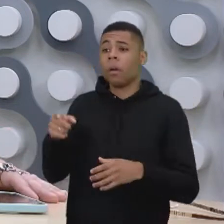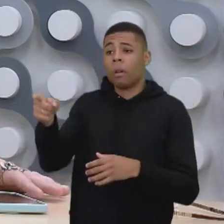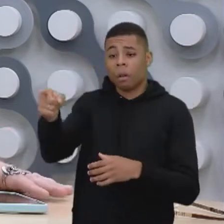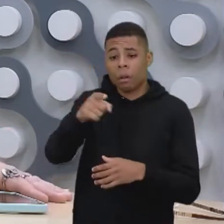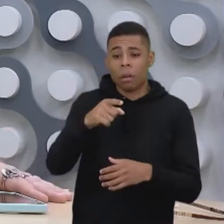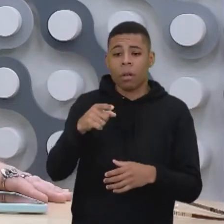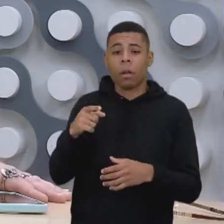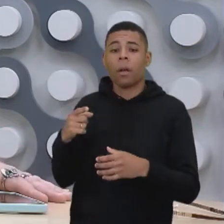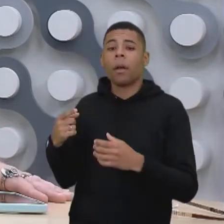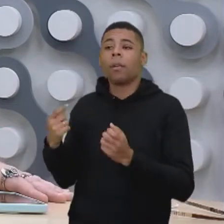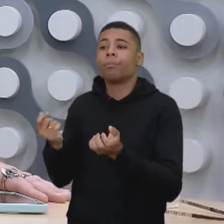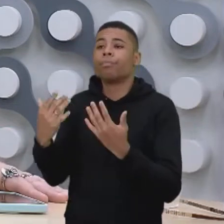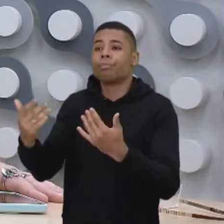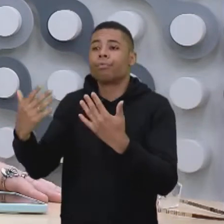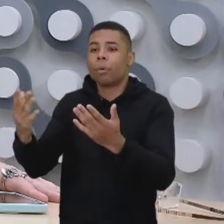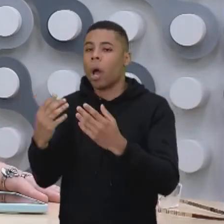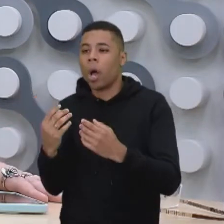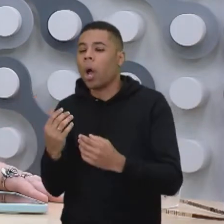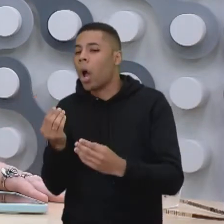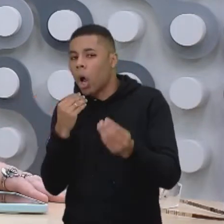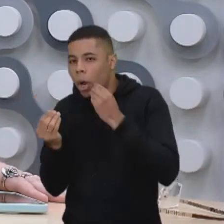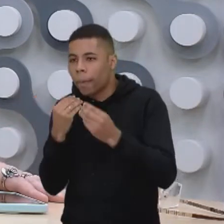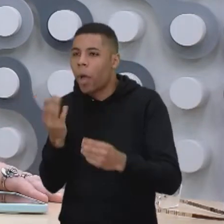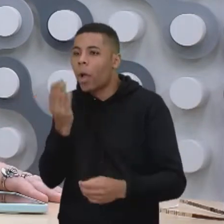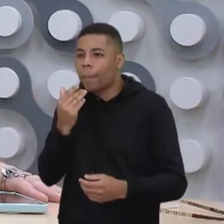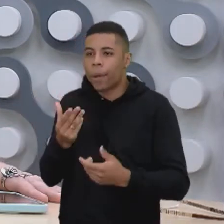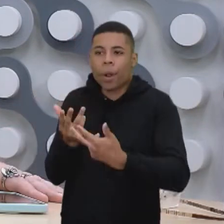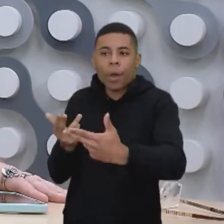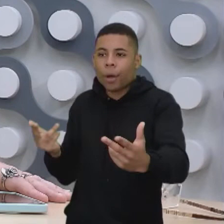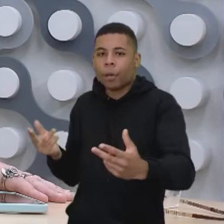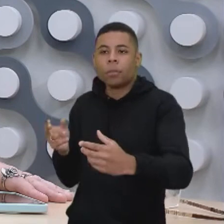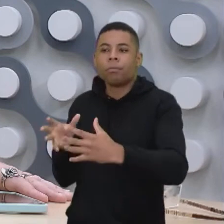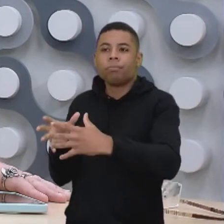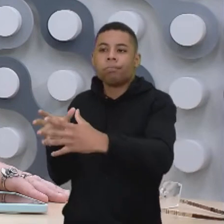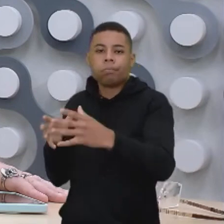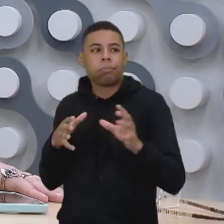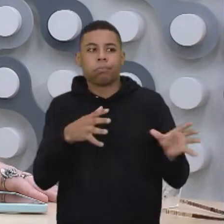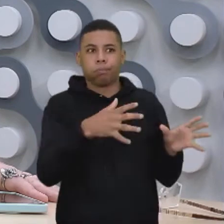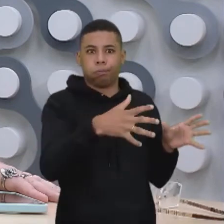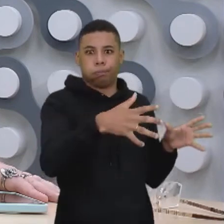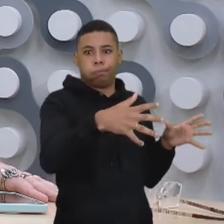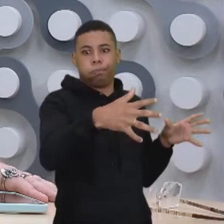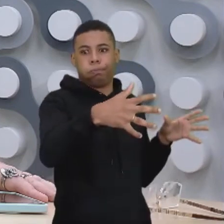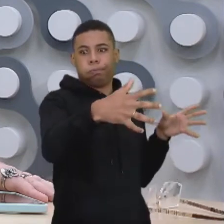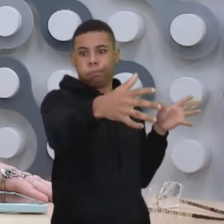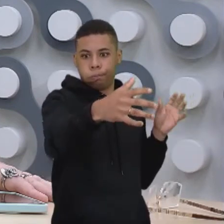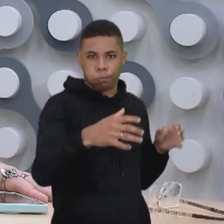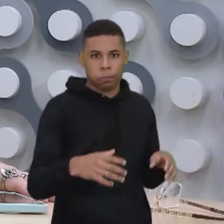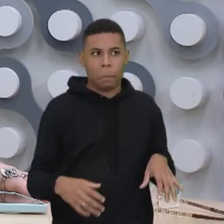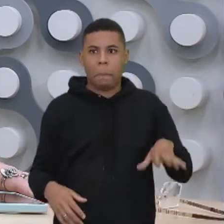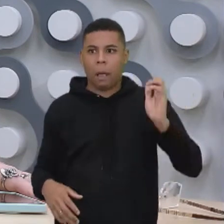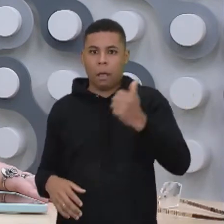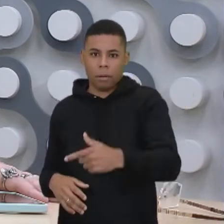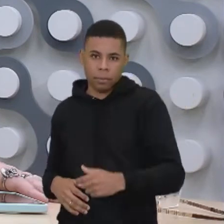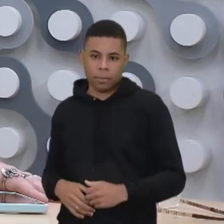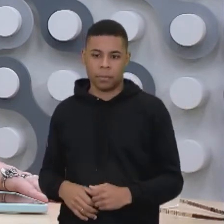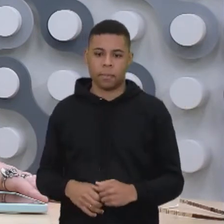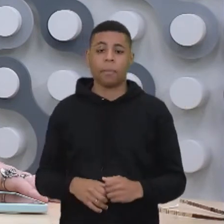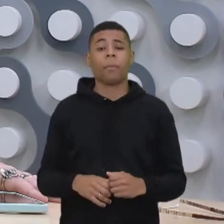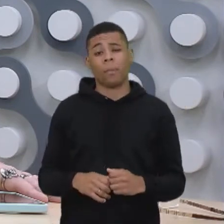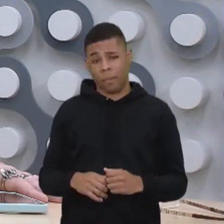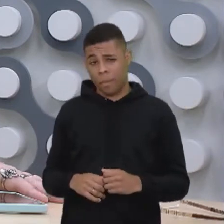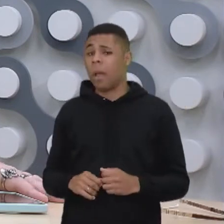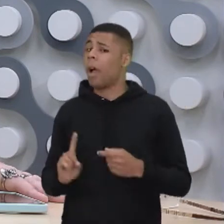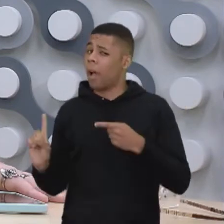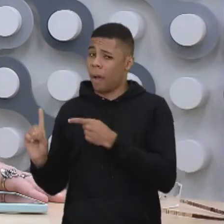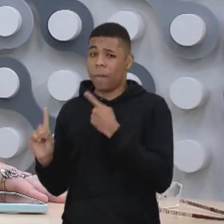aí da produção de alimentos, né, que não acompanharia, né, e chegaria um dado momento que haveria um excesso